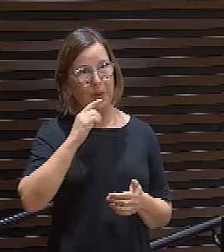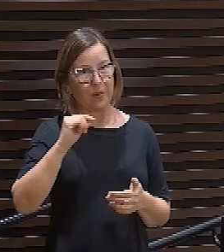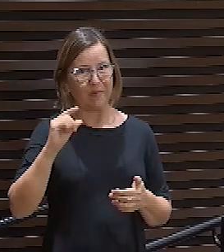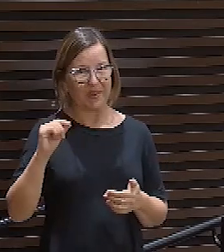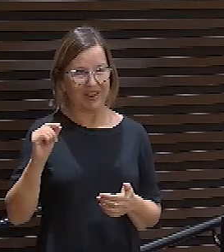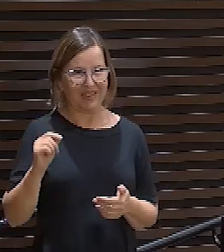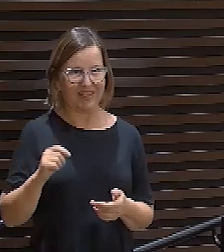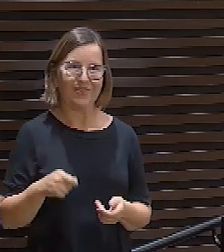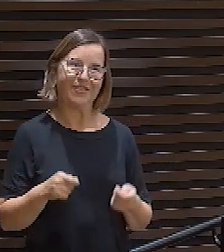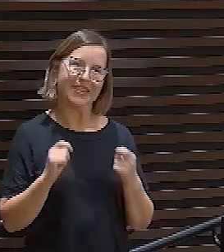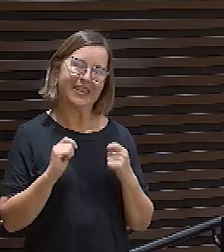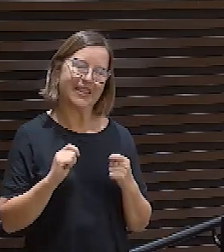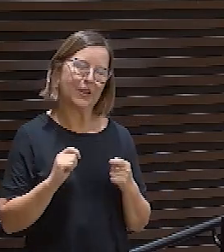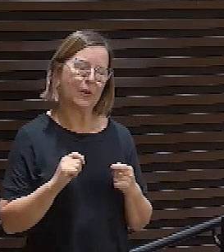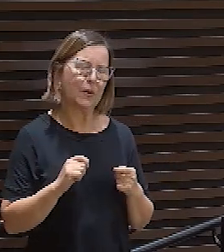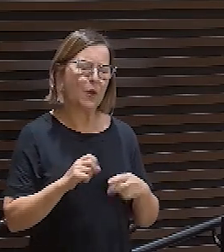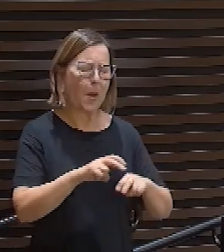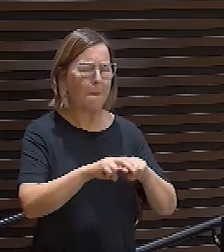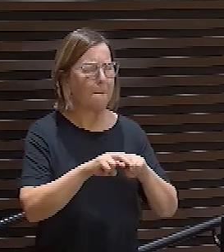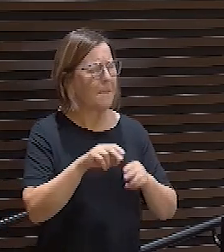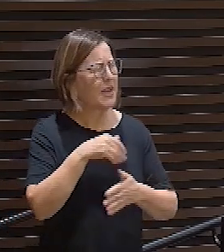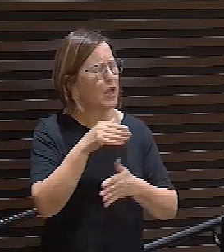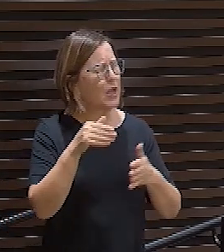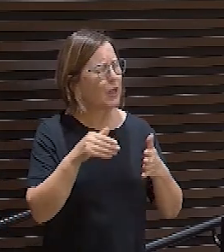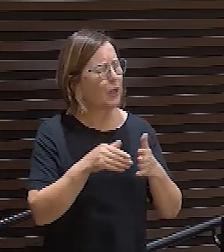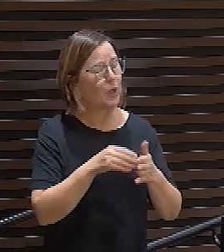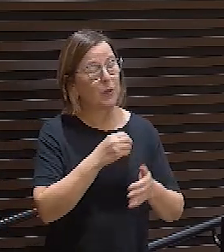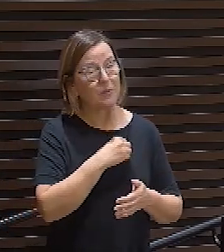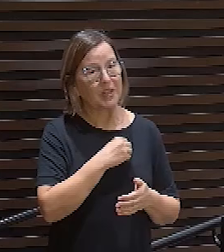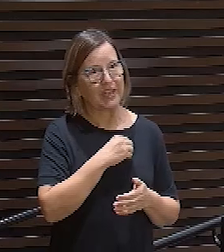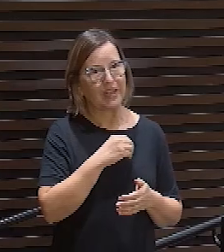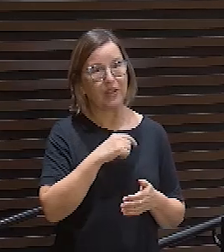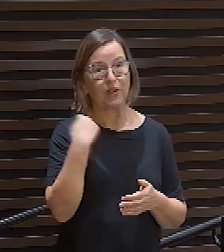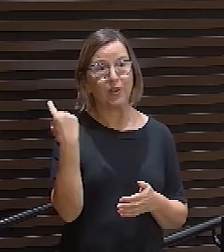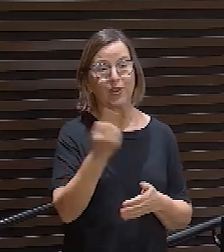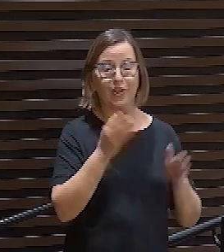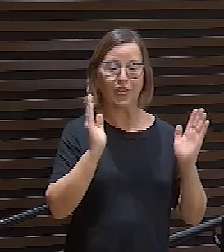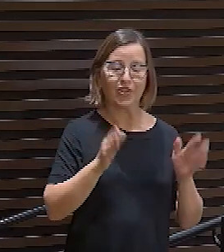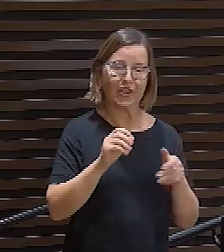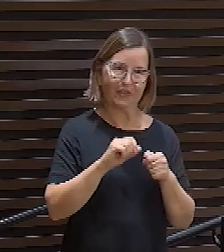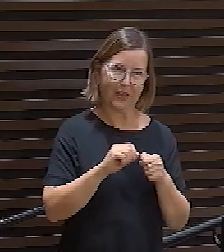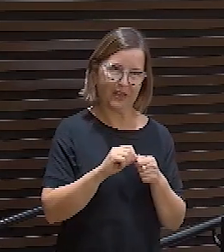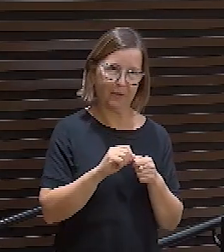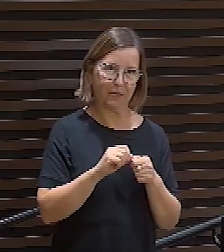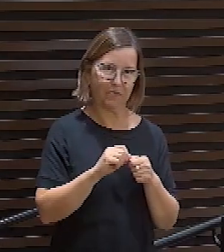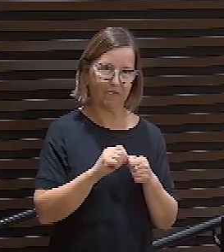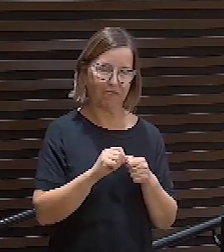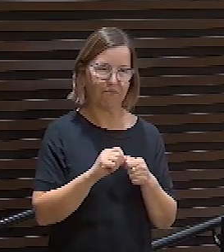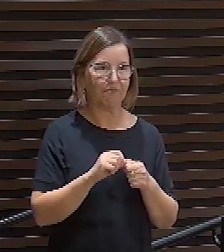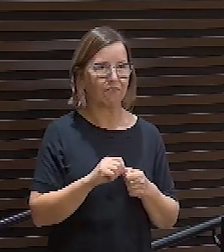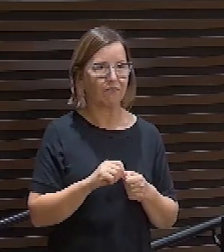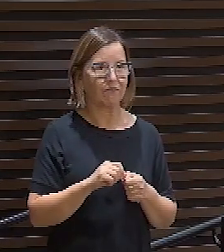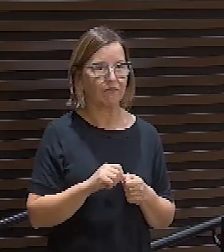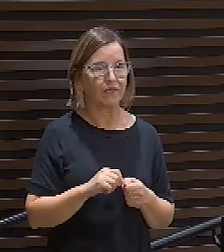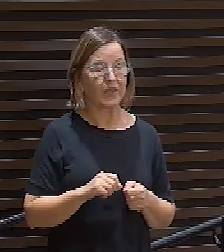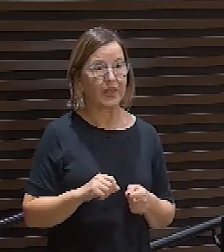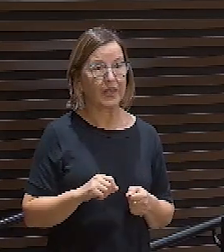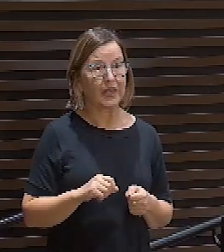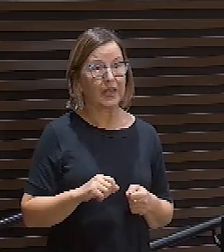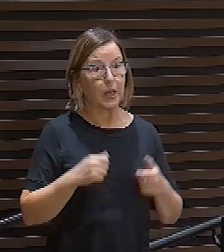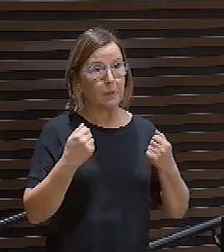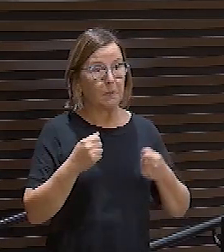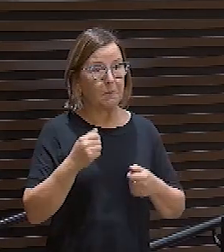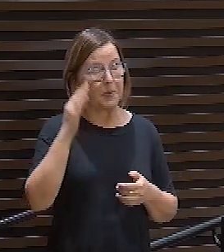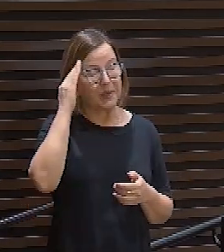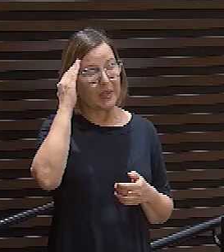nós cometemos. Isso é grande demais. E para a gente entender o tamanho da obra, a gente precisa entender quem ele é. E é isso que Paulo faz